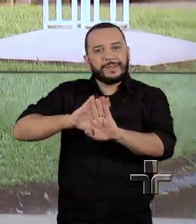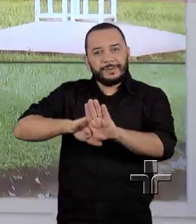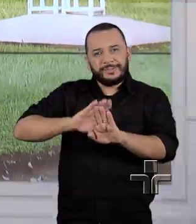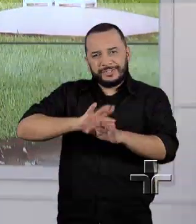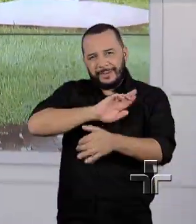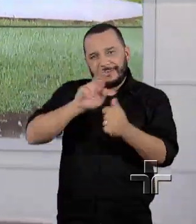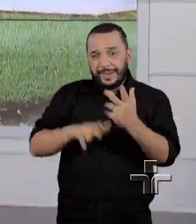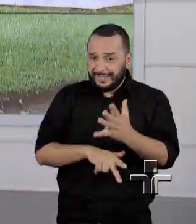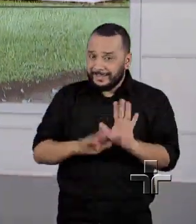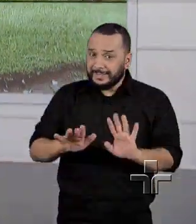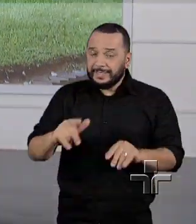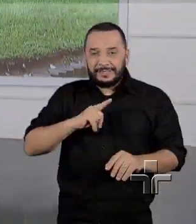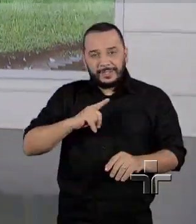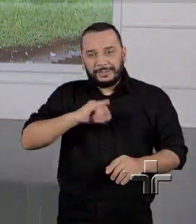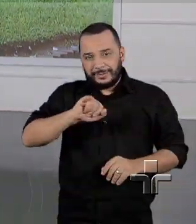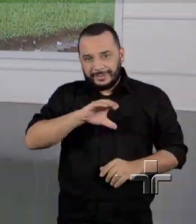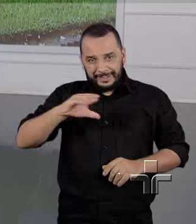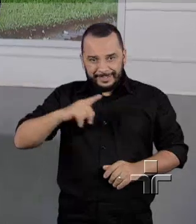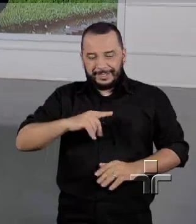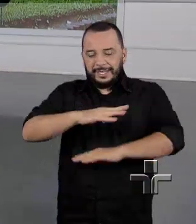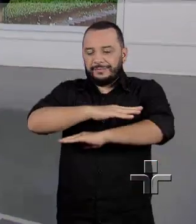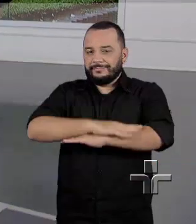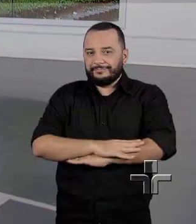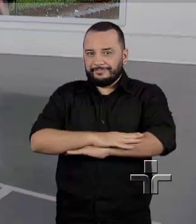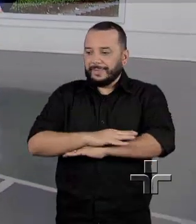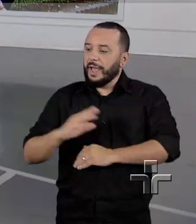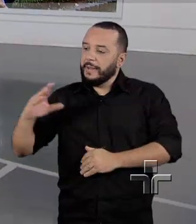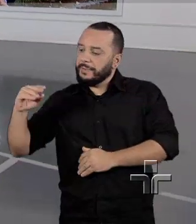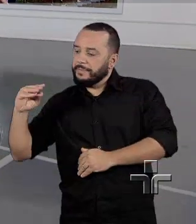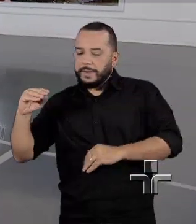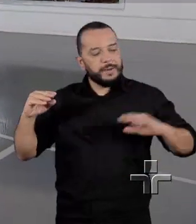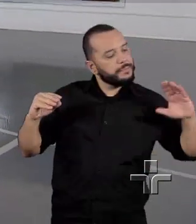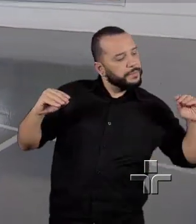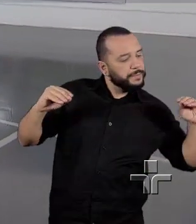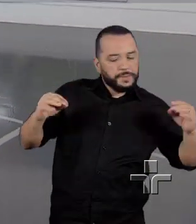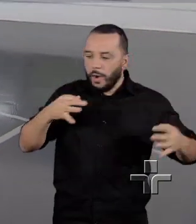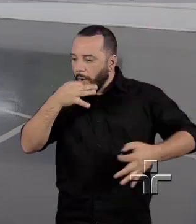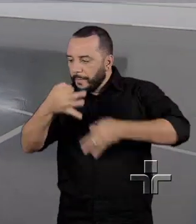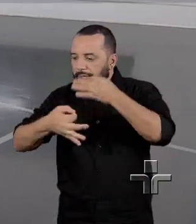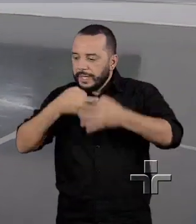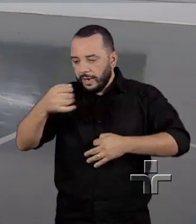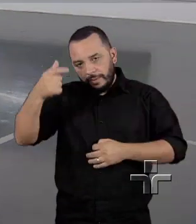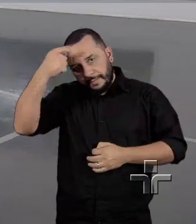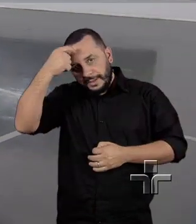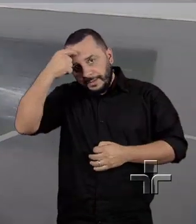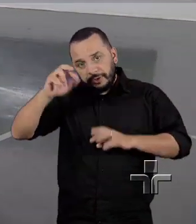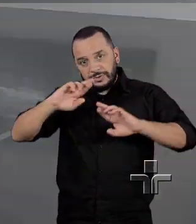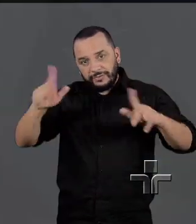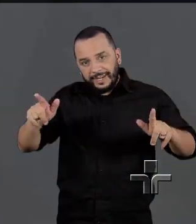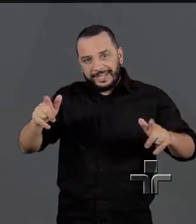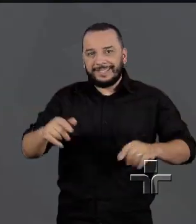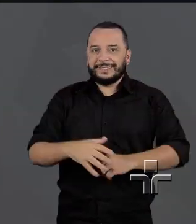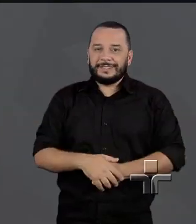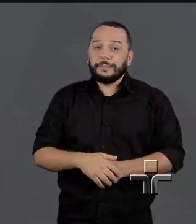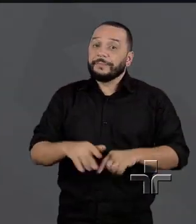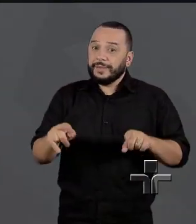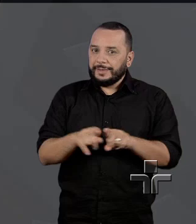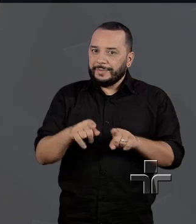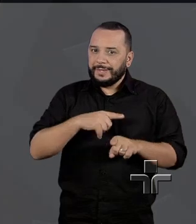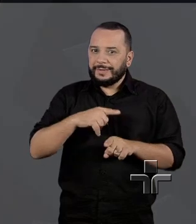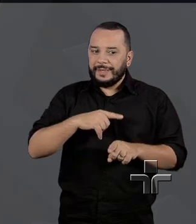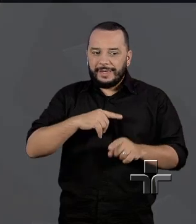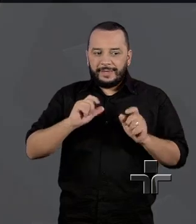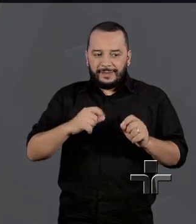Jornal da Cultura, com os debates na bancada que colocam frente a frente pessoas de pensamentos diferentes. E o